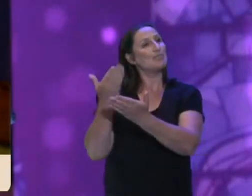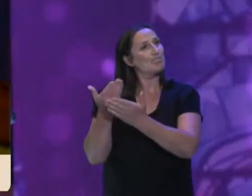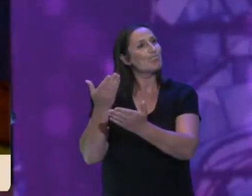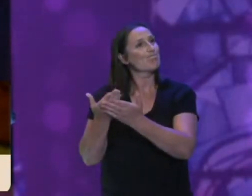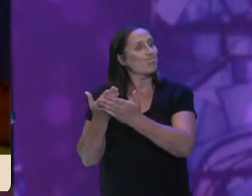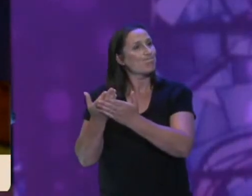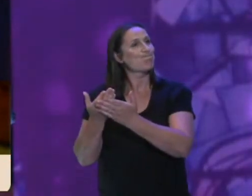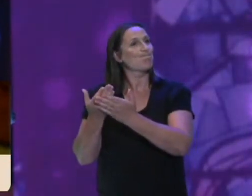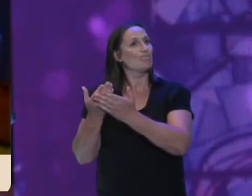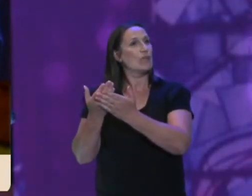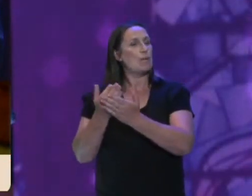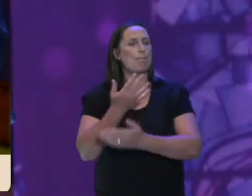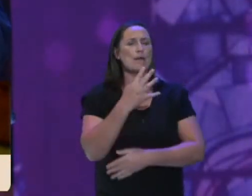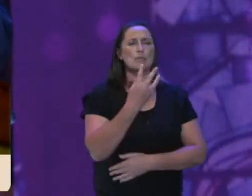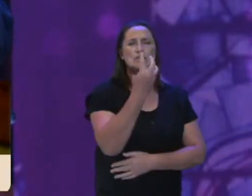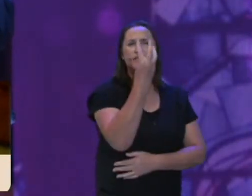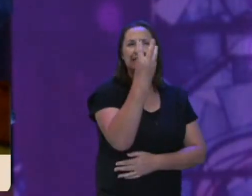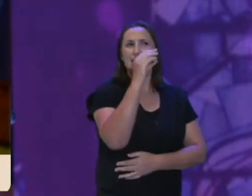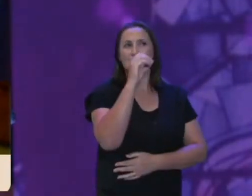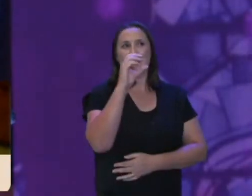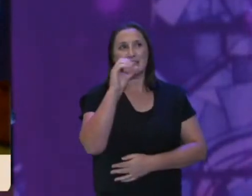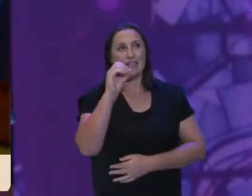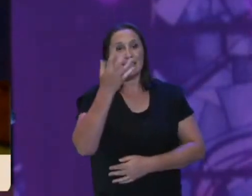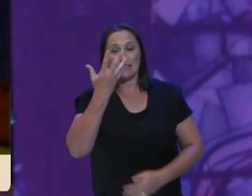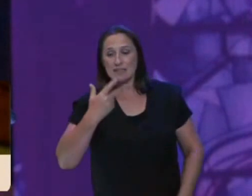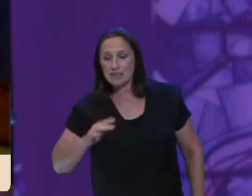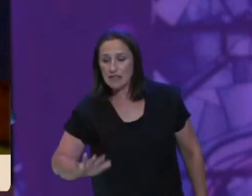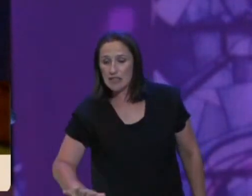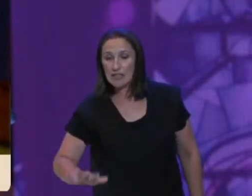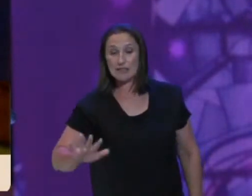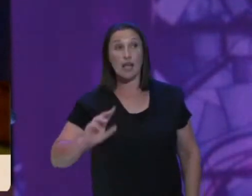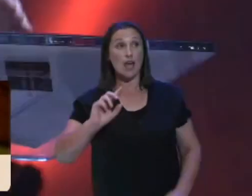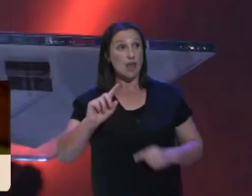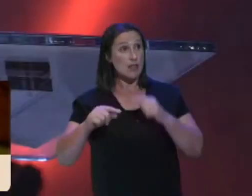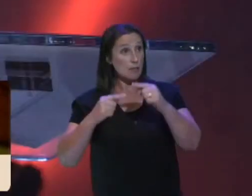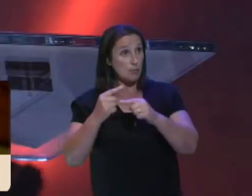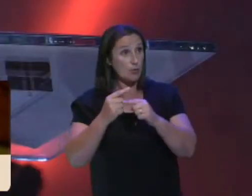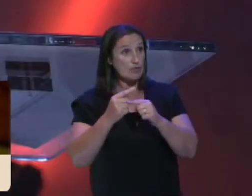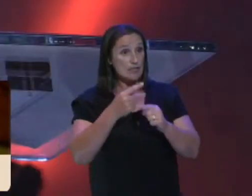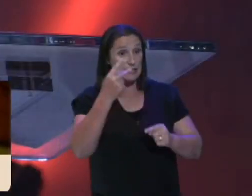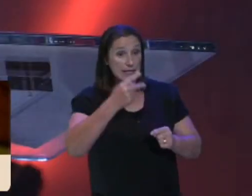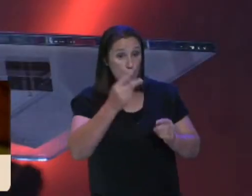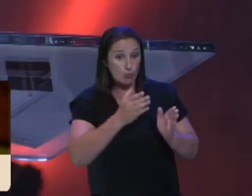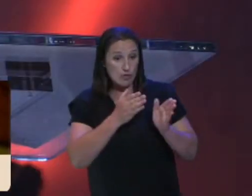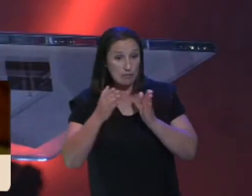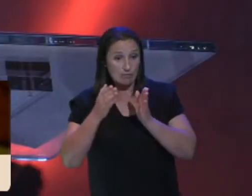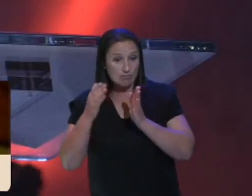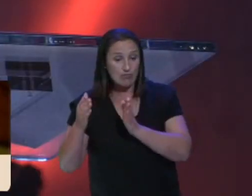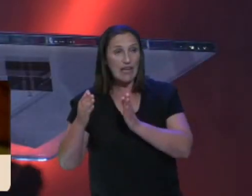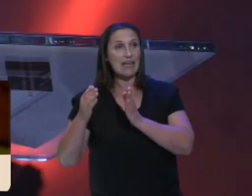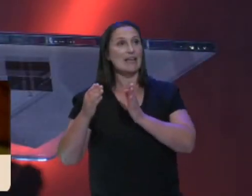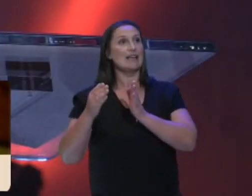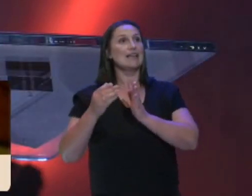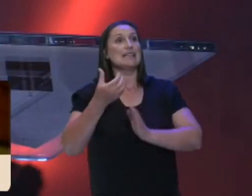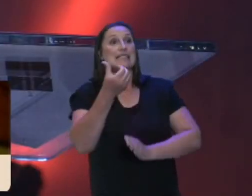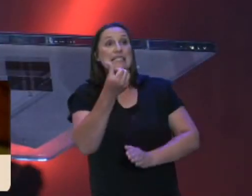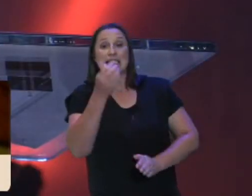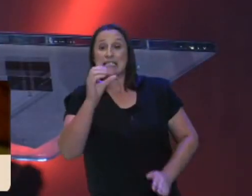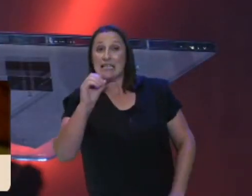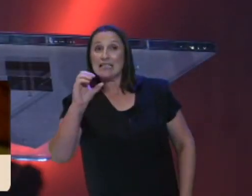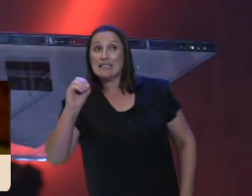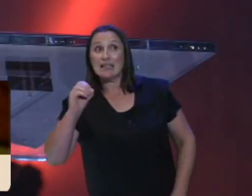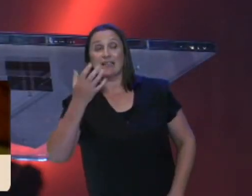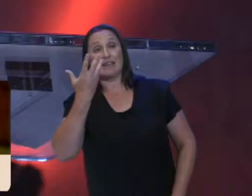300 crianças, chegando depois na segunda fase a 600 crianças por dia participando do